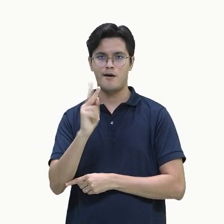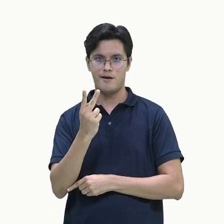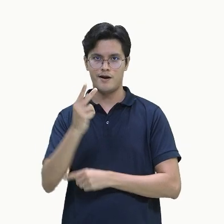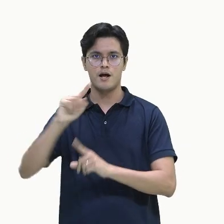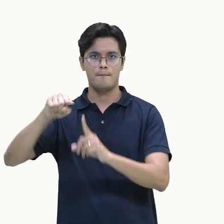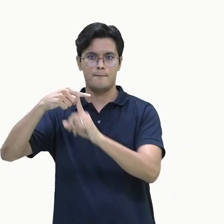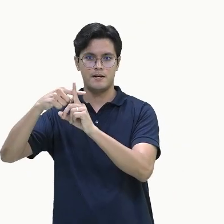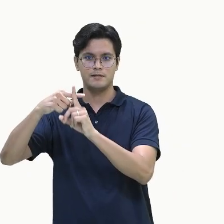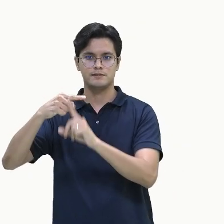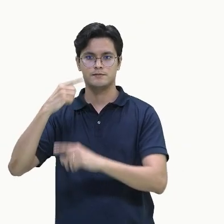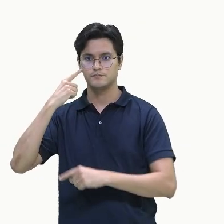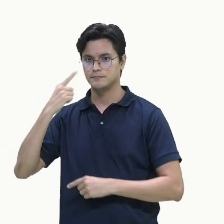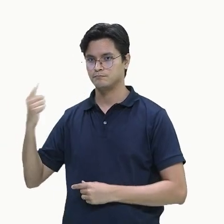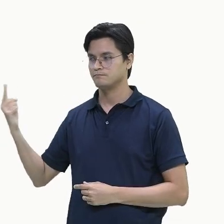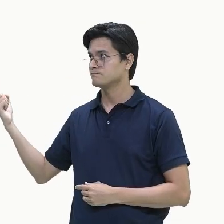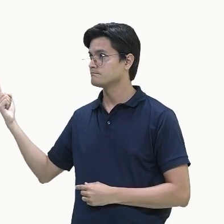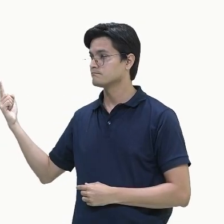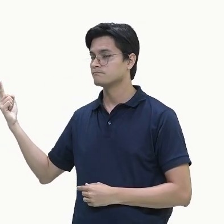Ficou feio.